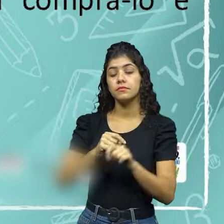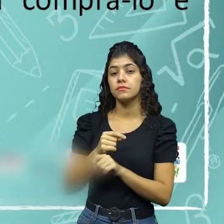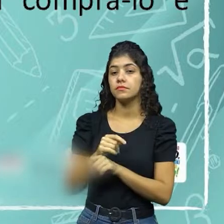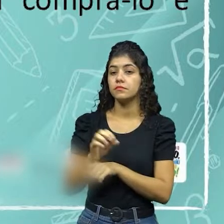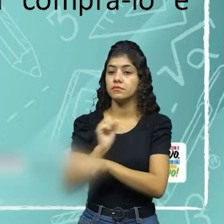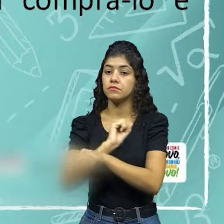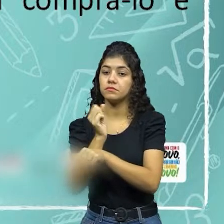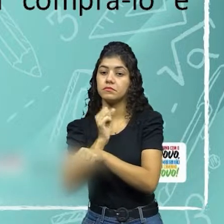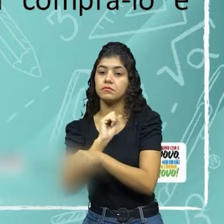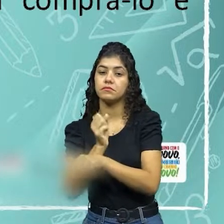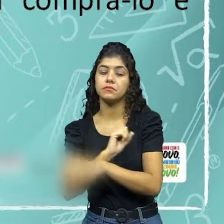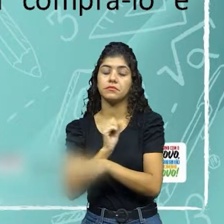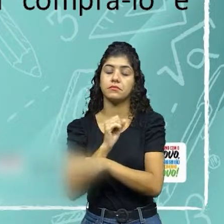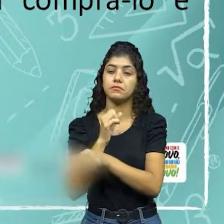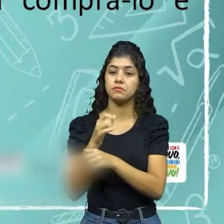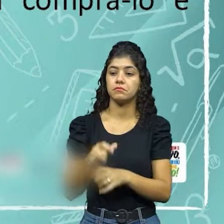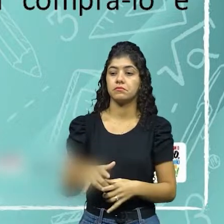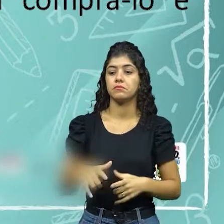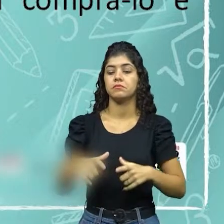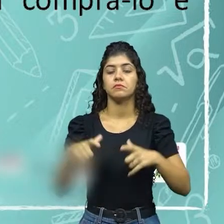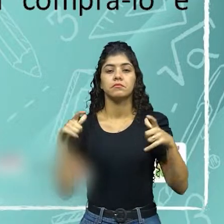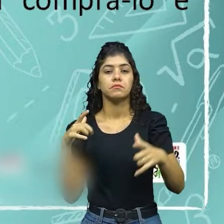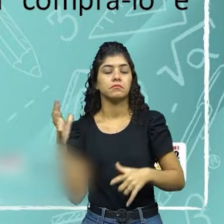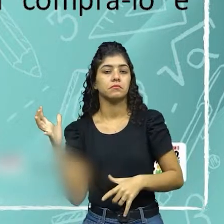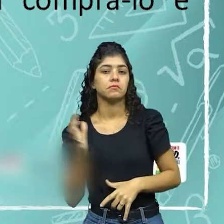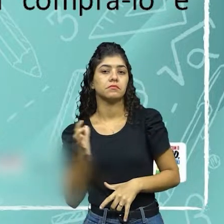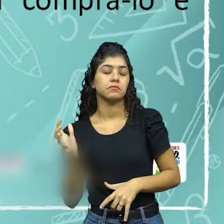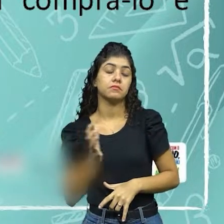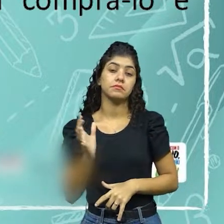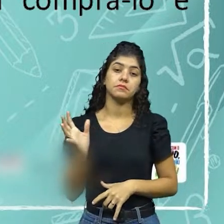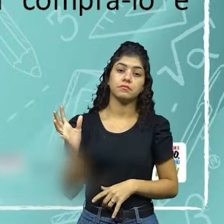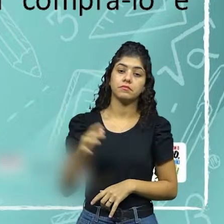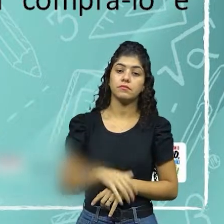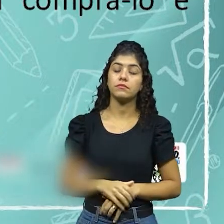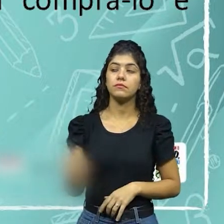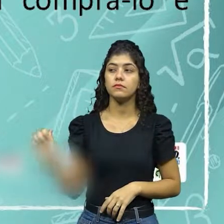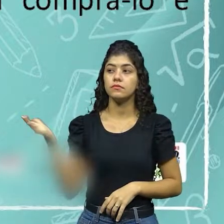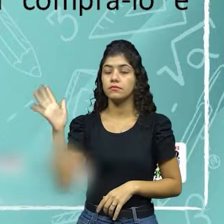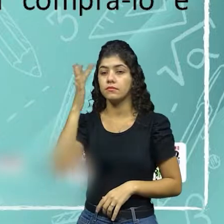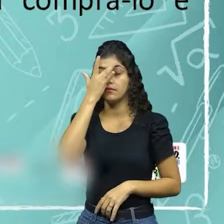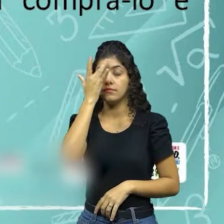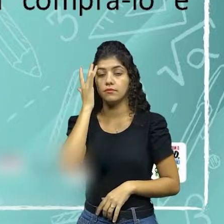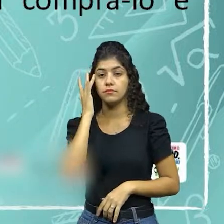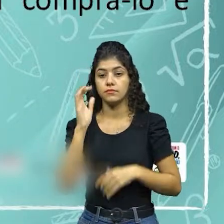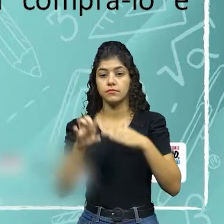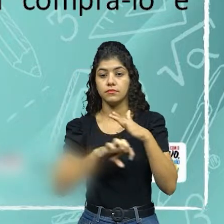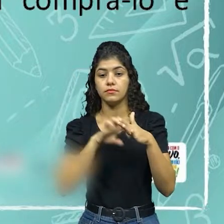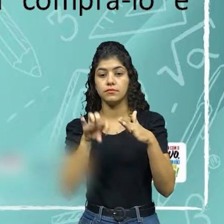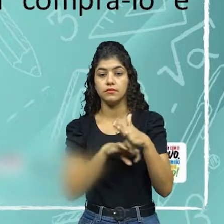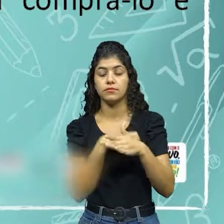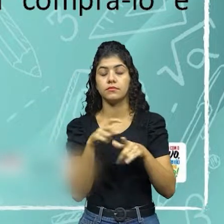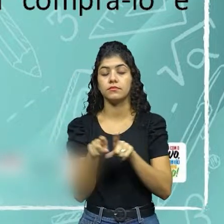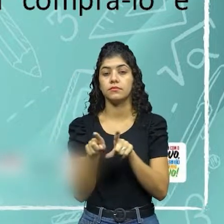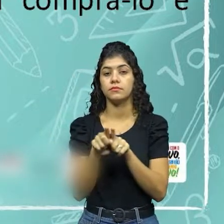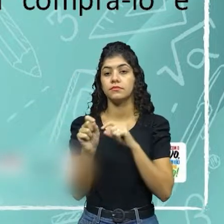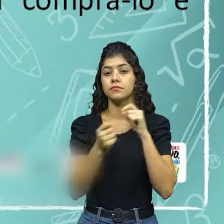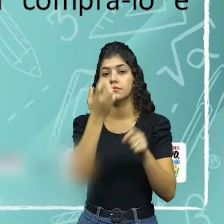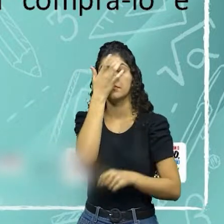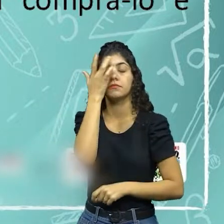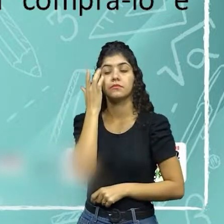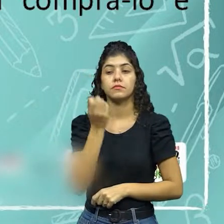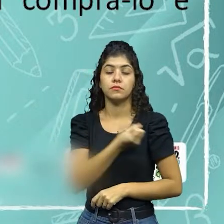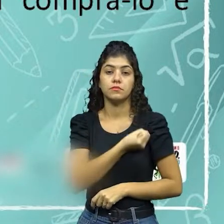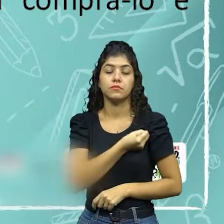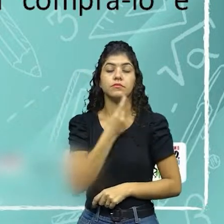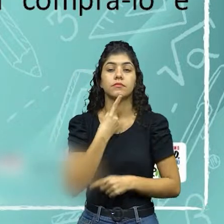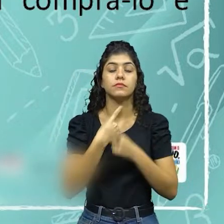a capacidade de comprá-lo. As empresas devem mensurar não somente o número de pessoas que desejam o seu